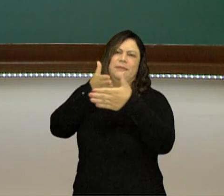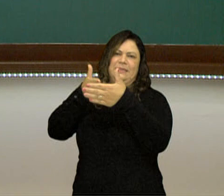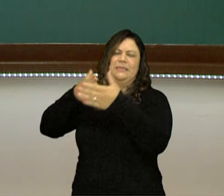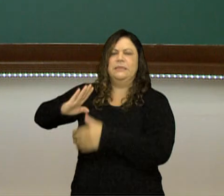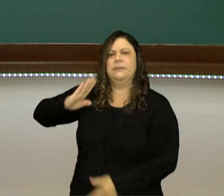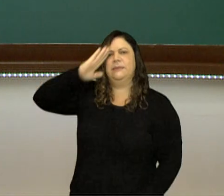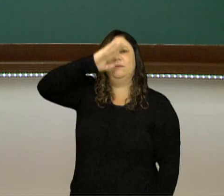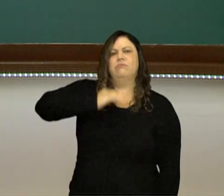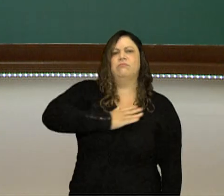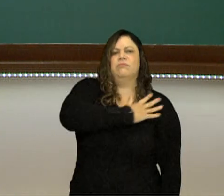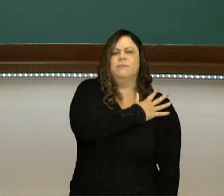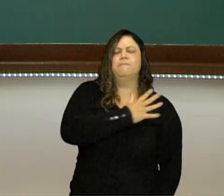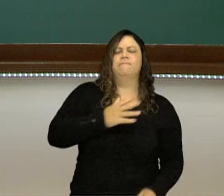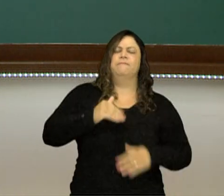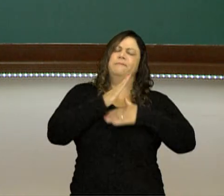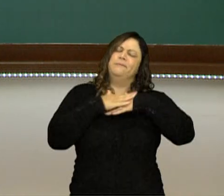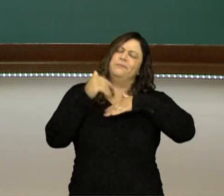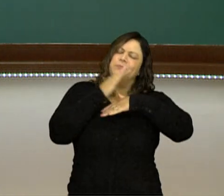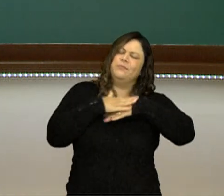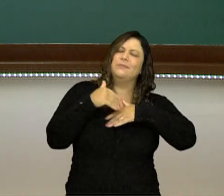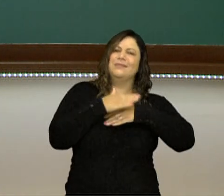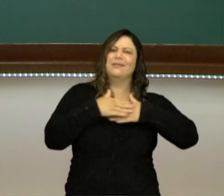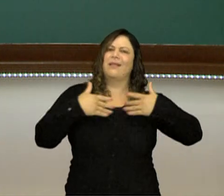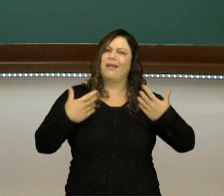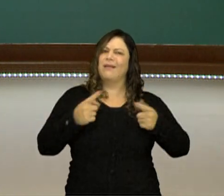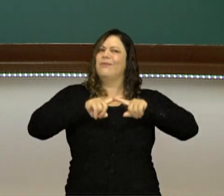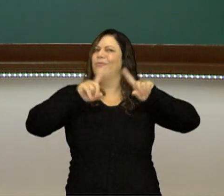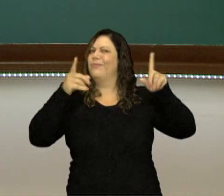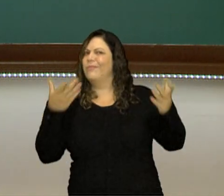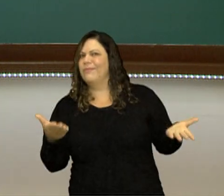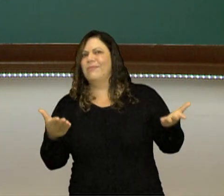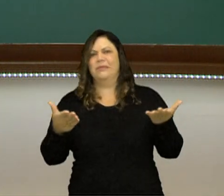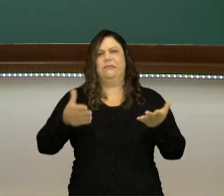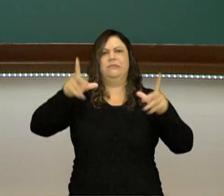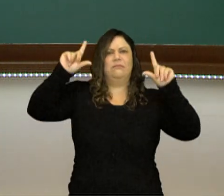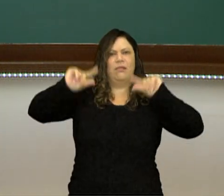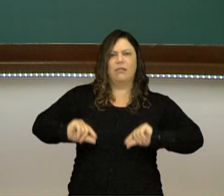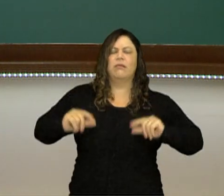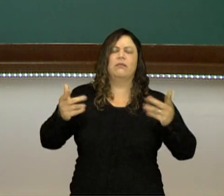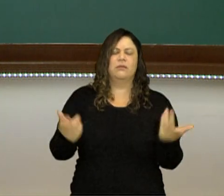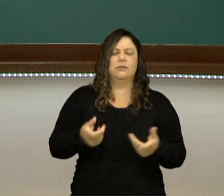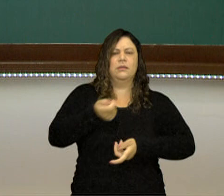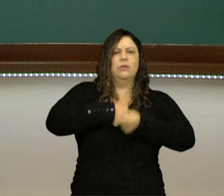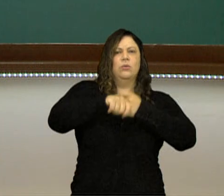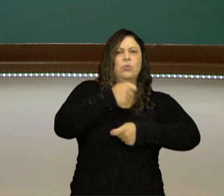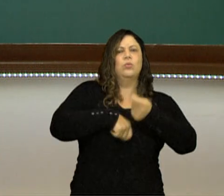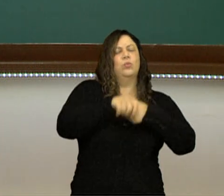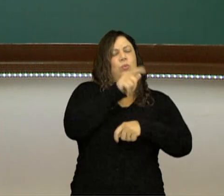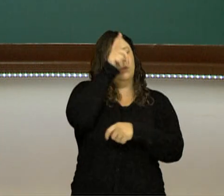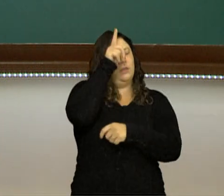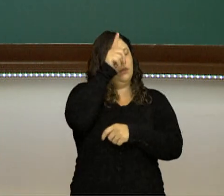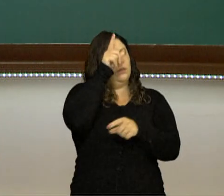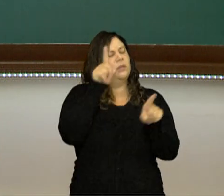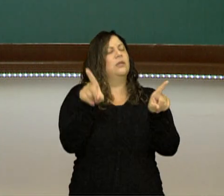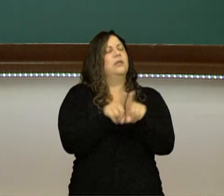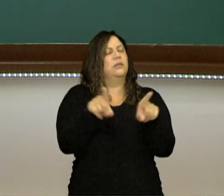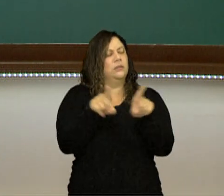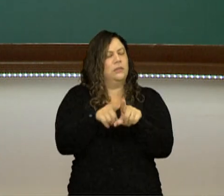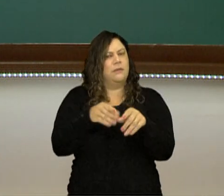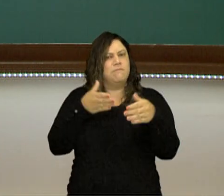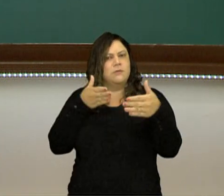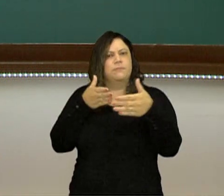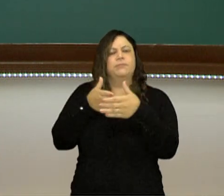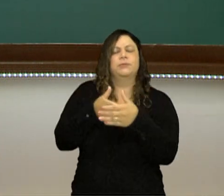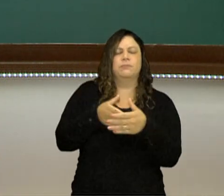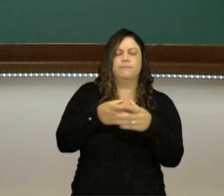sempre tinham bastante carinho por esse exército. E a economia alemã também foi duramente atingida e ainda